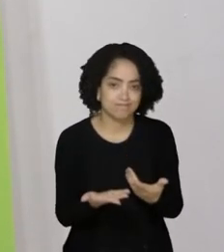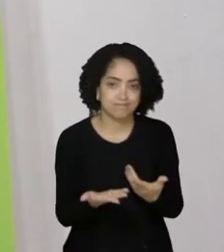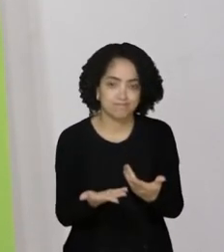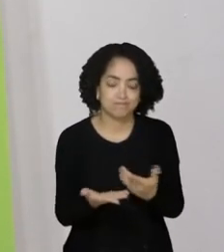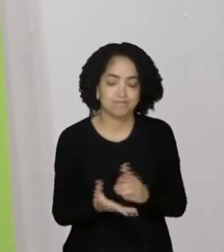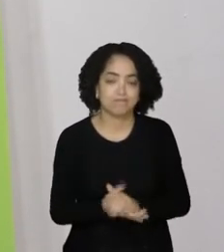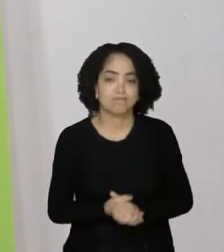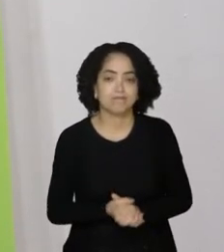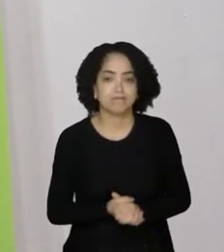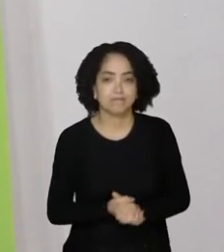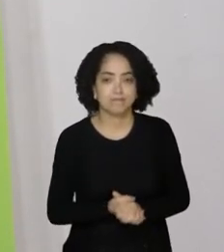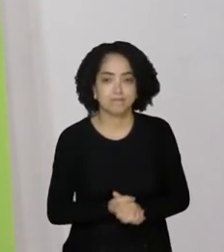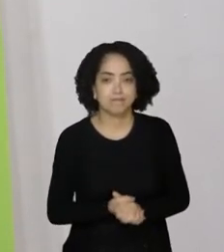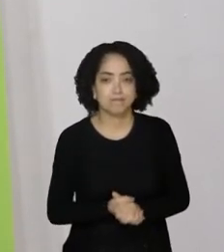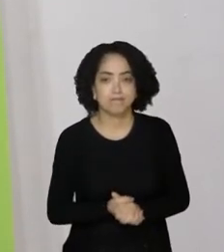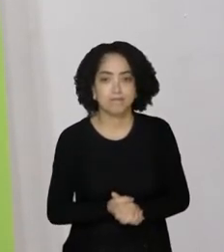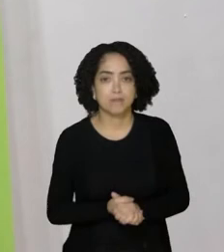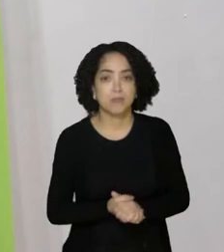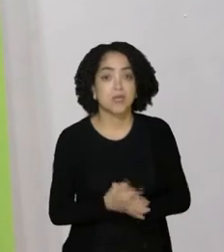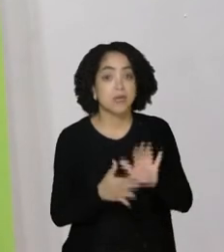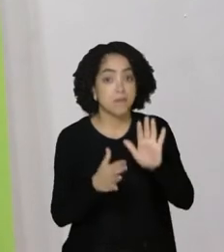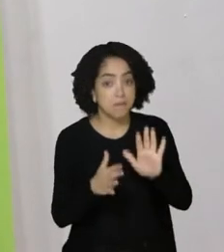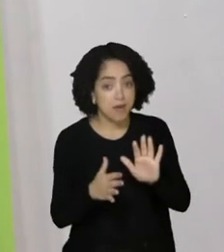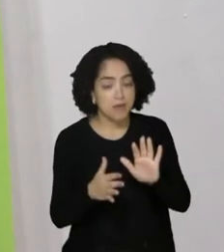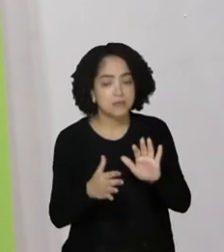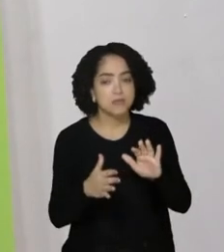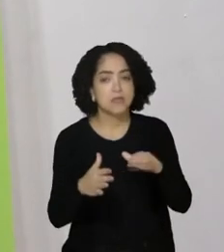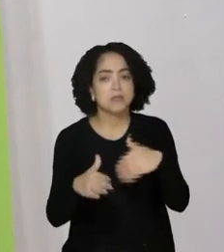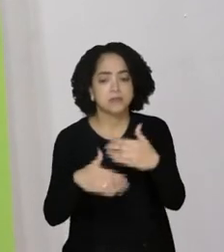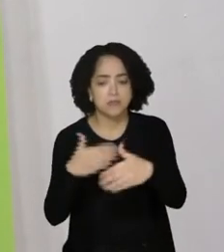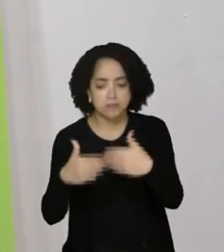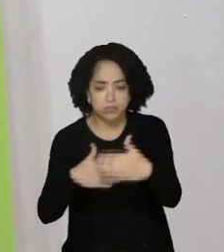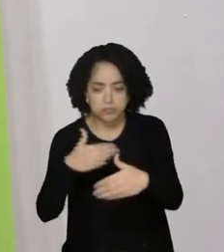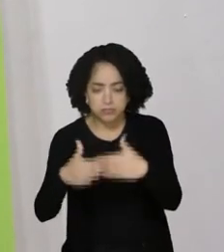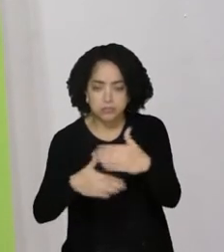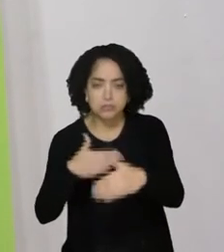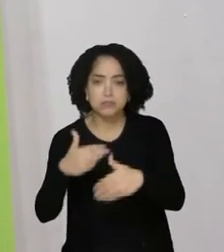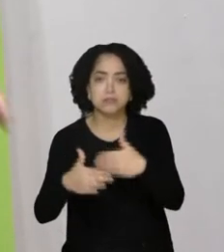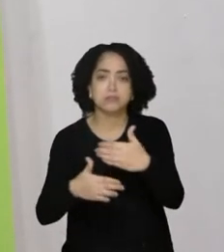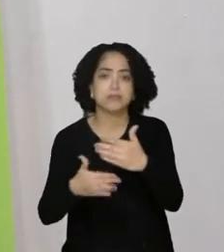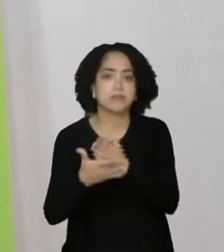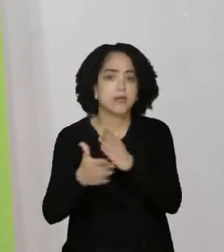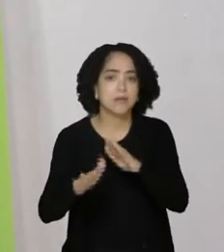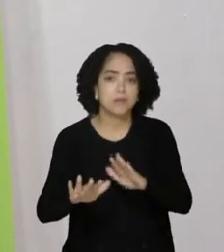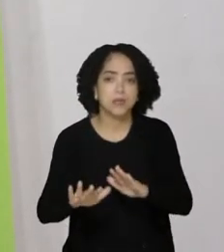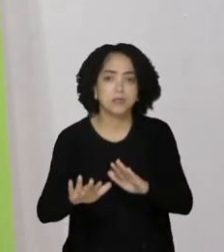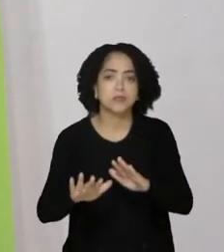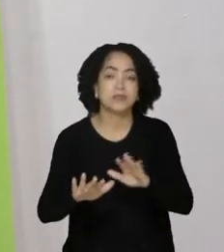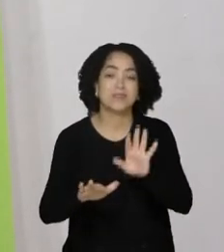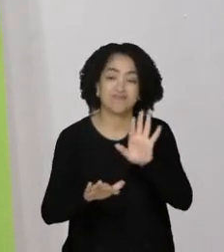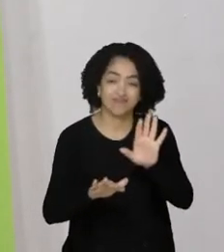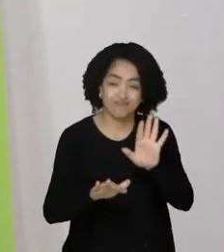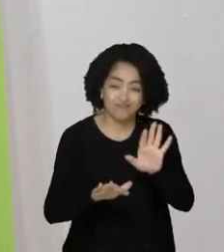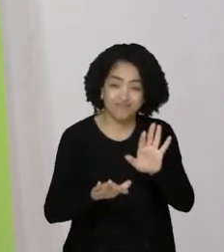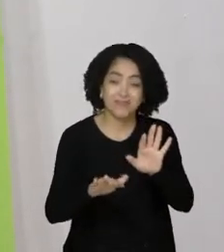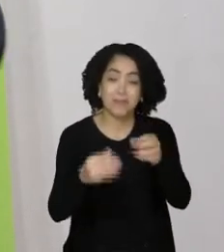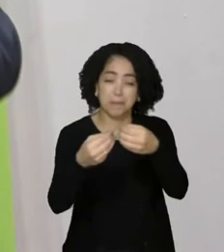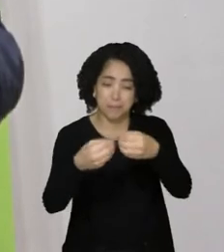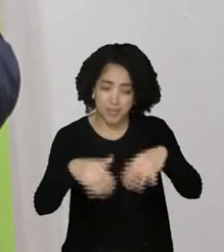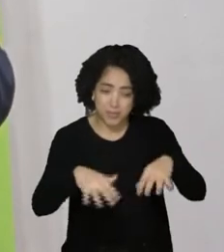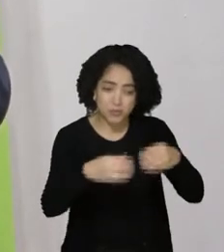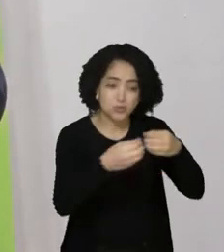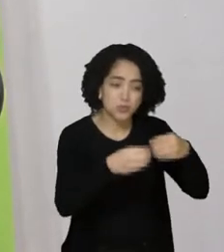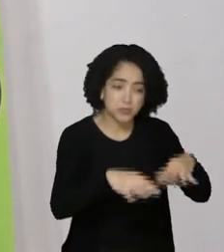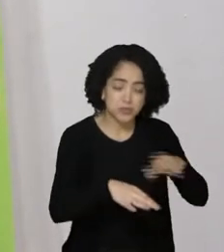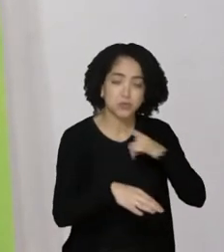fazer Mas eles estão caindo seus deputados então fazer estrago continua fazendo